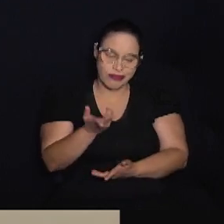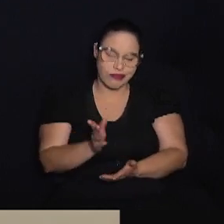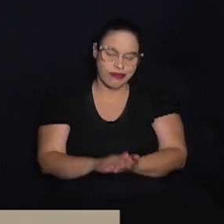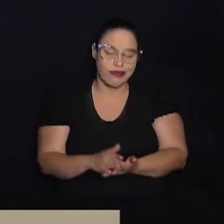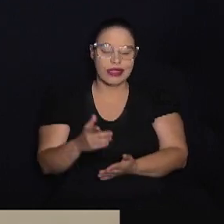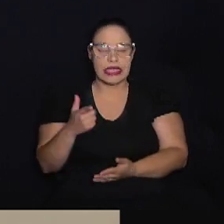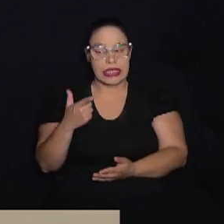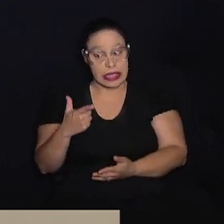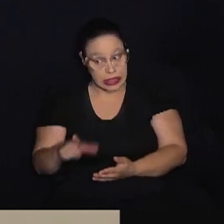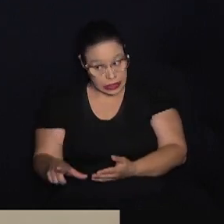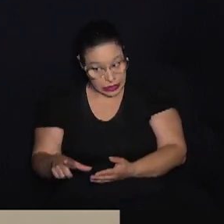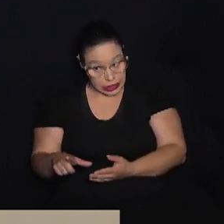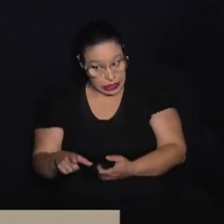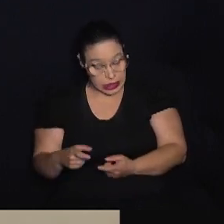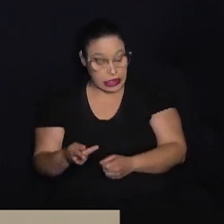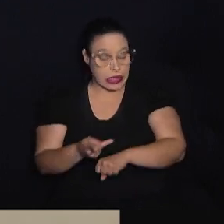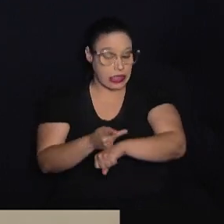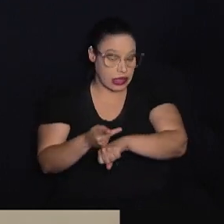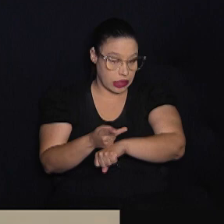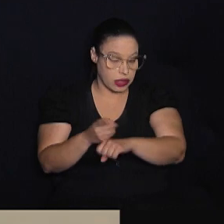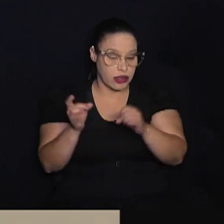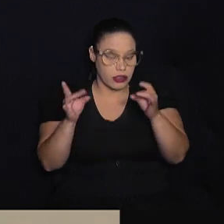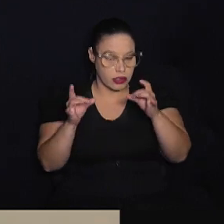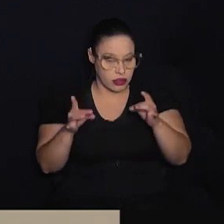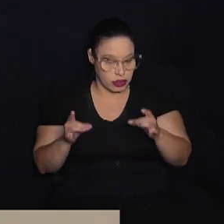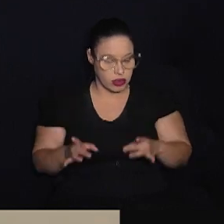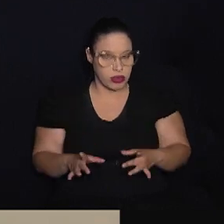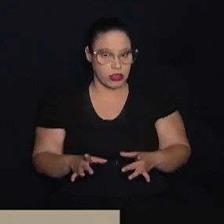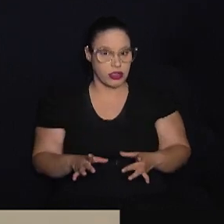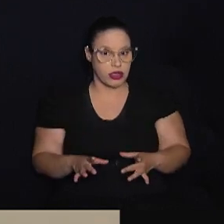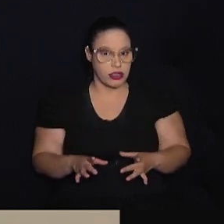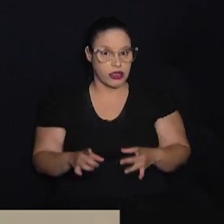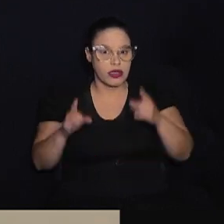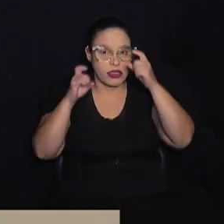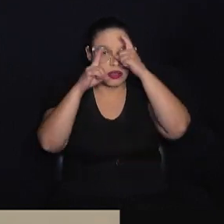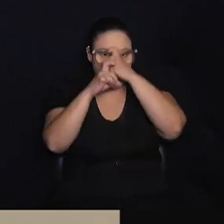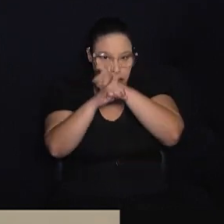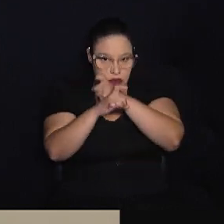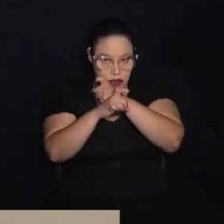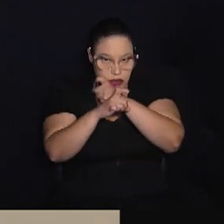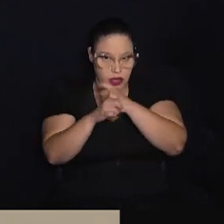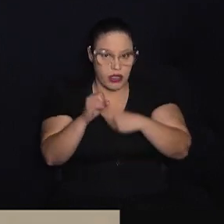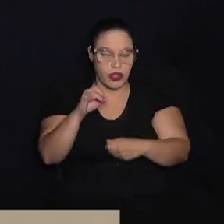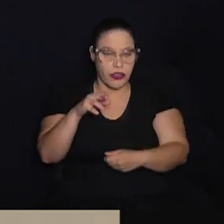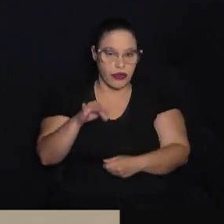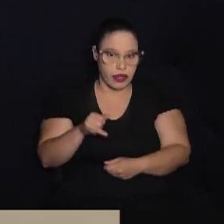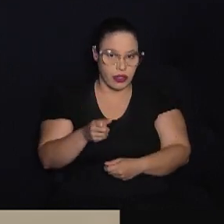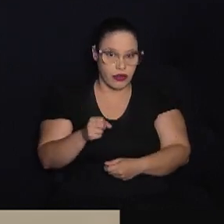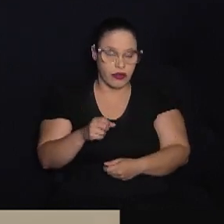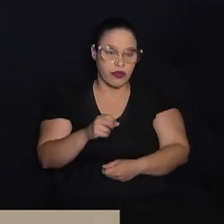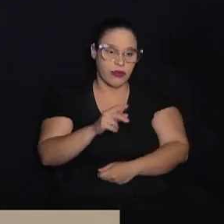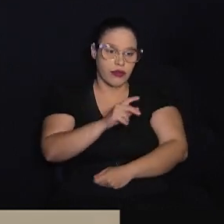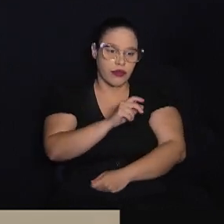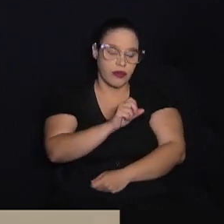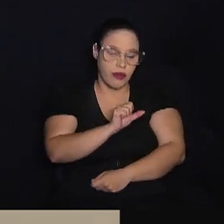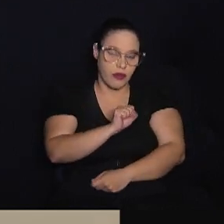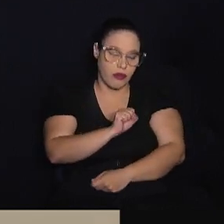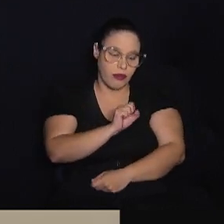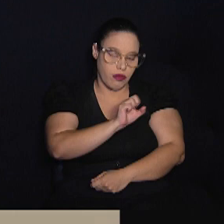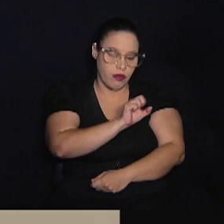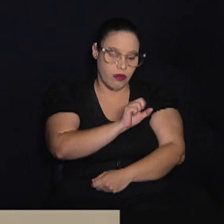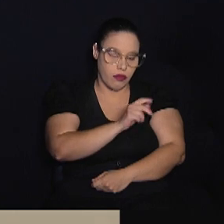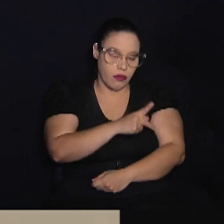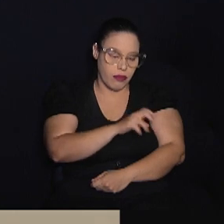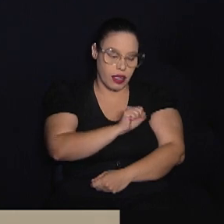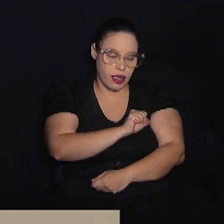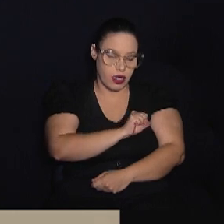novo, tem que procurar o especialista. A princípio, se você está com dúvida de infecção urinária, vai no pronto-socorro, a não ser que consiga